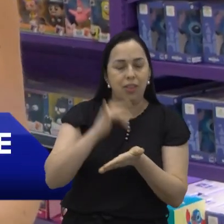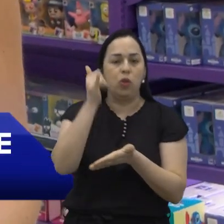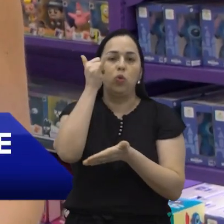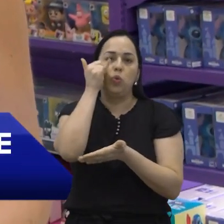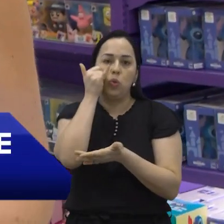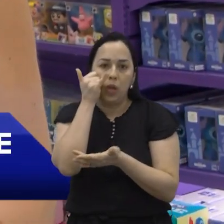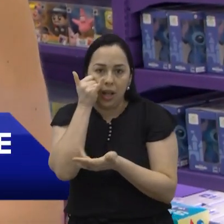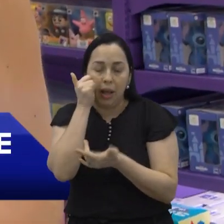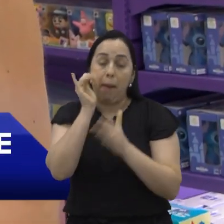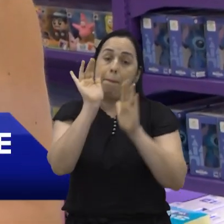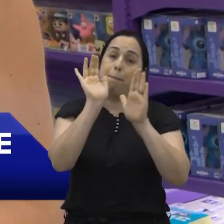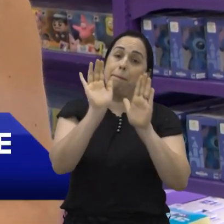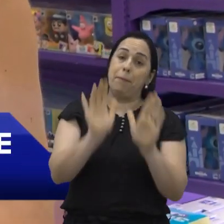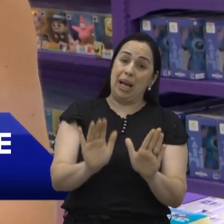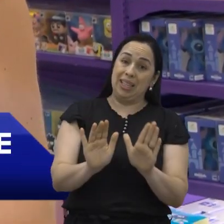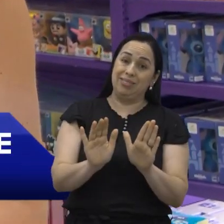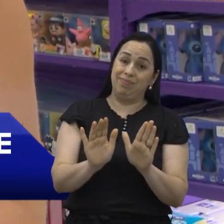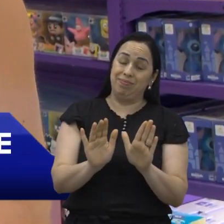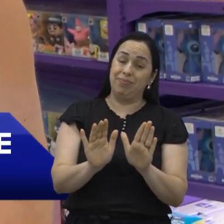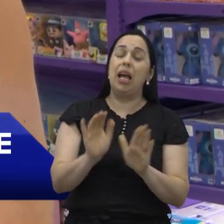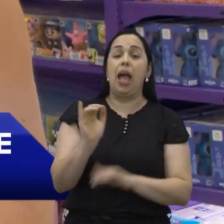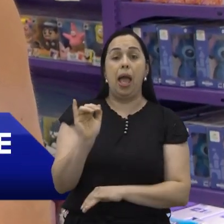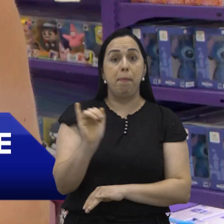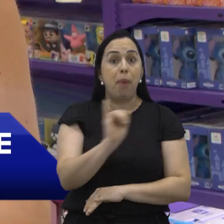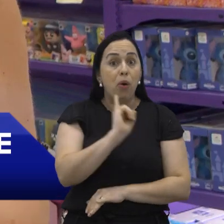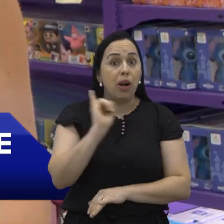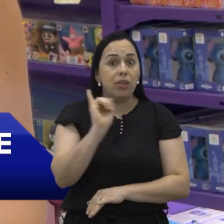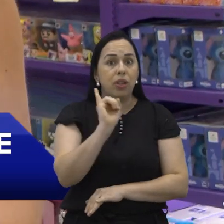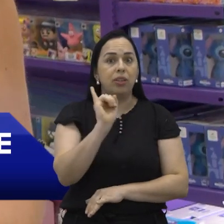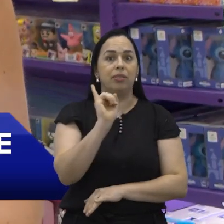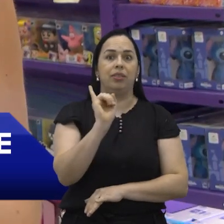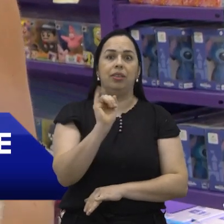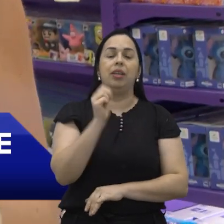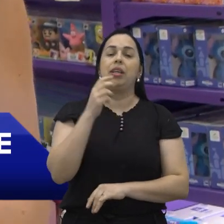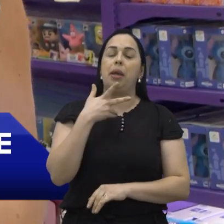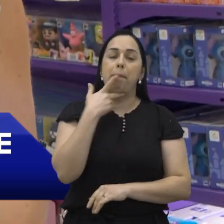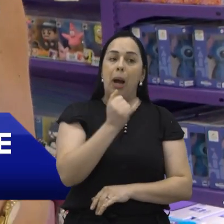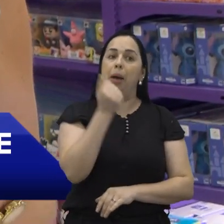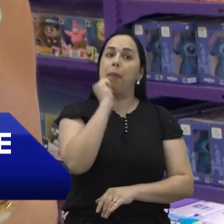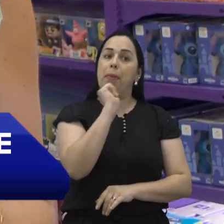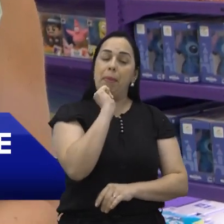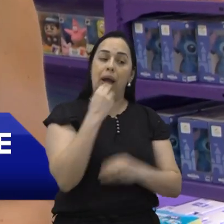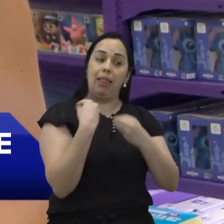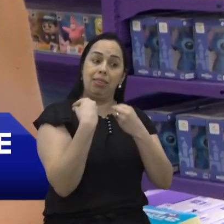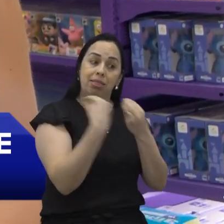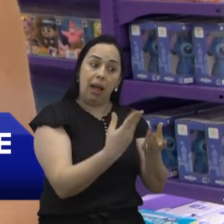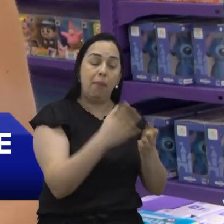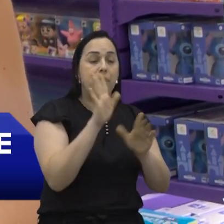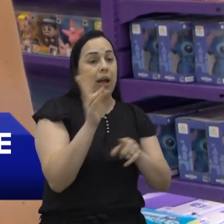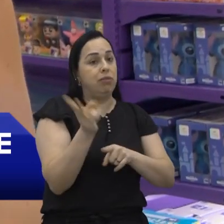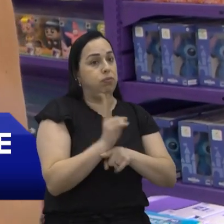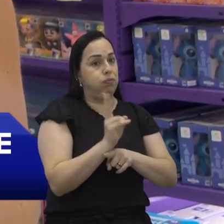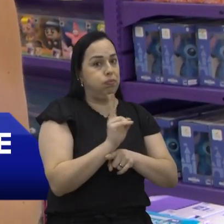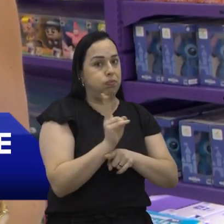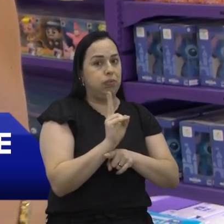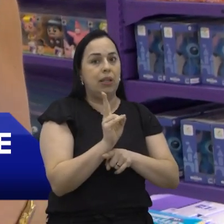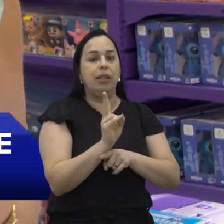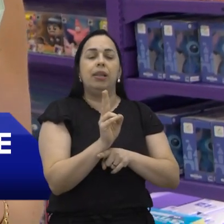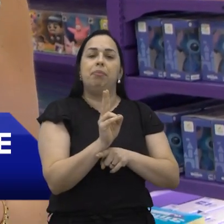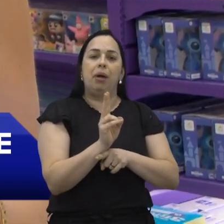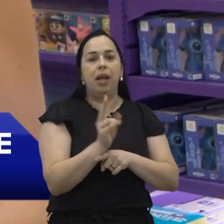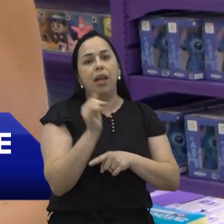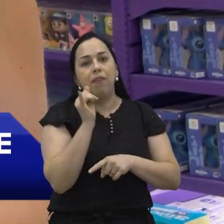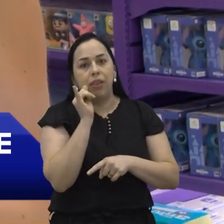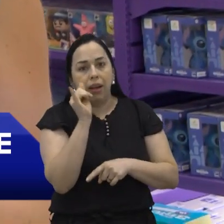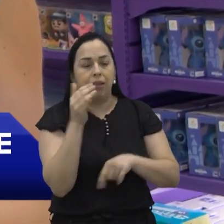dos tablets, dos celulares, porém, é muito importante que os pais supervisionam esses filhos, que não deixem ele